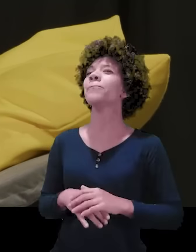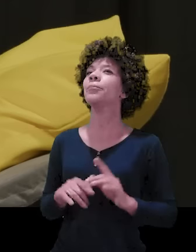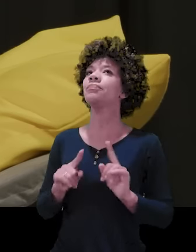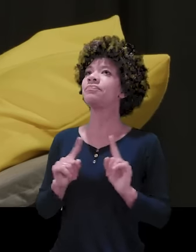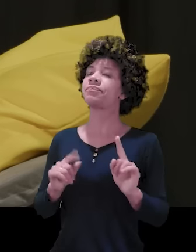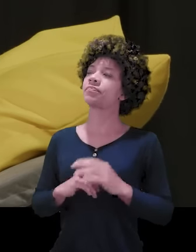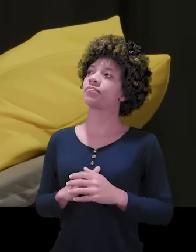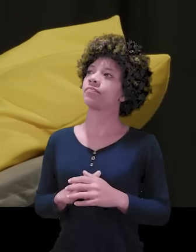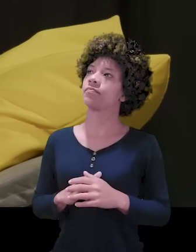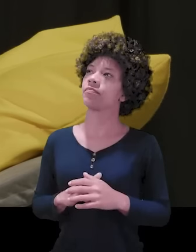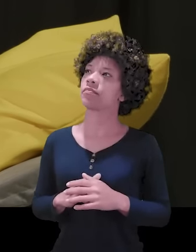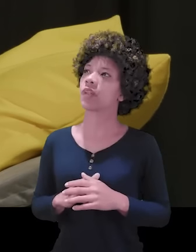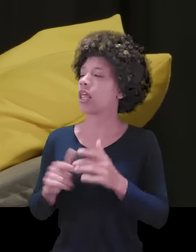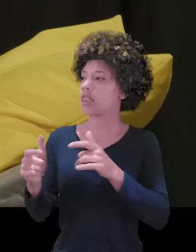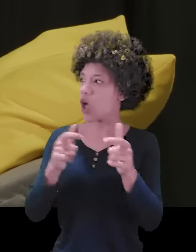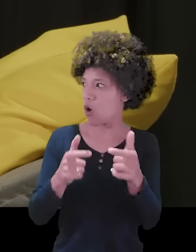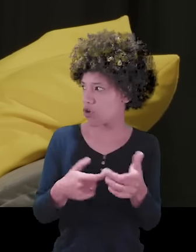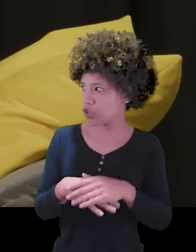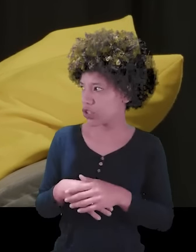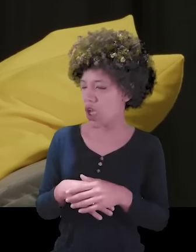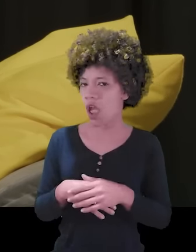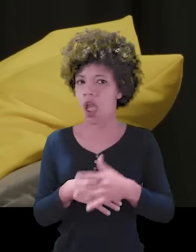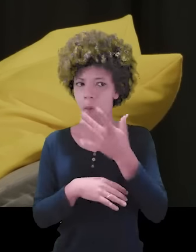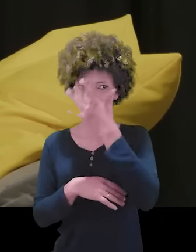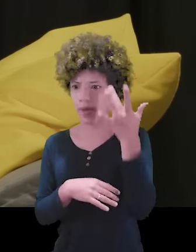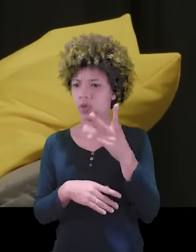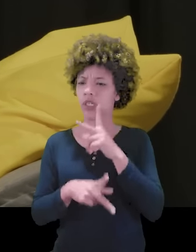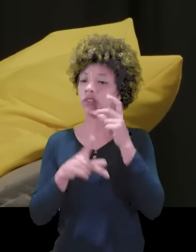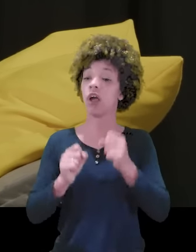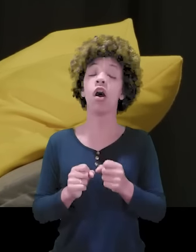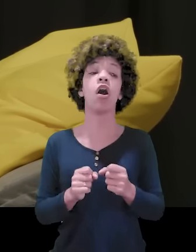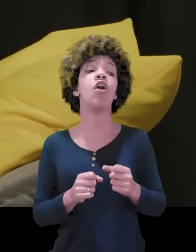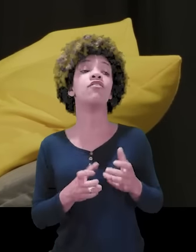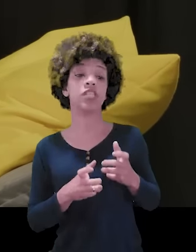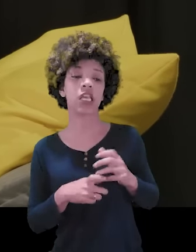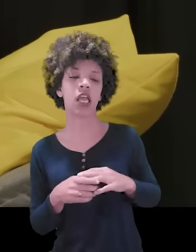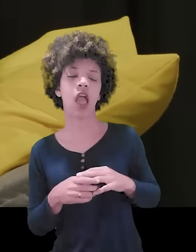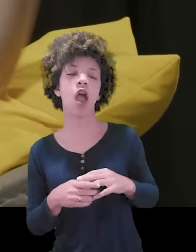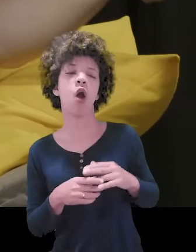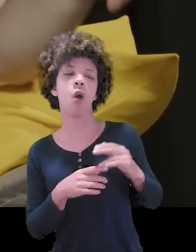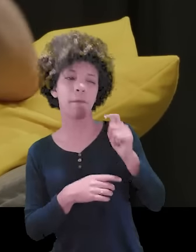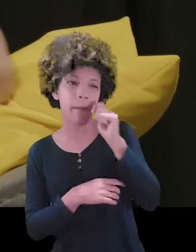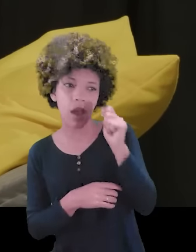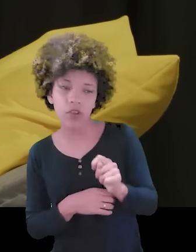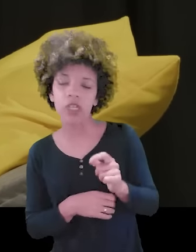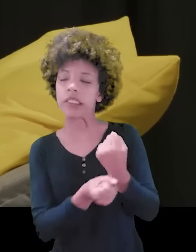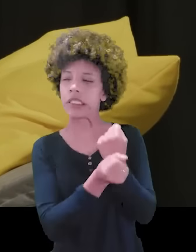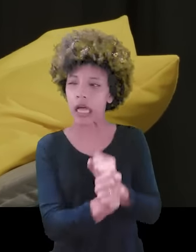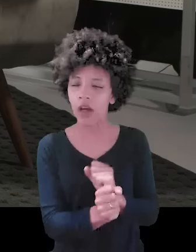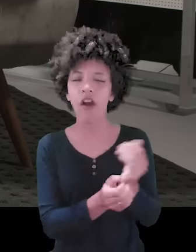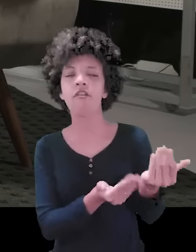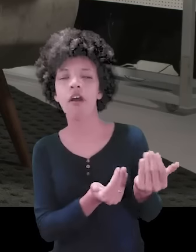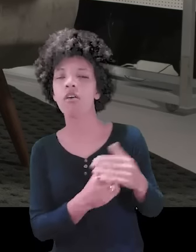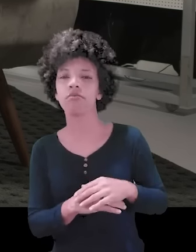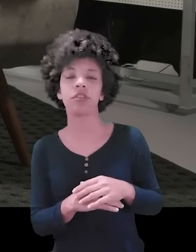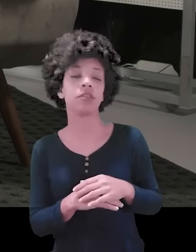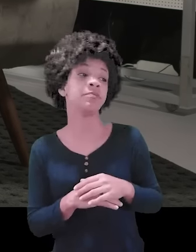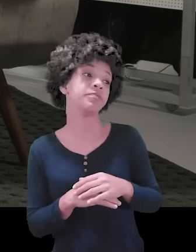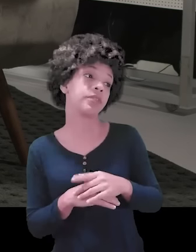é até lá da onde vem isso aqui é um cara que é poderoso falar você quer pegar uma Menorzinha vem para cá quer pegar um escravo um